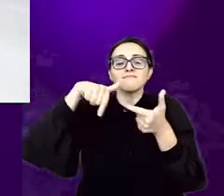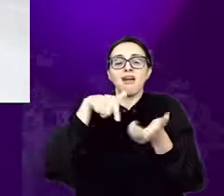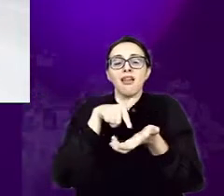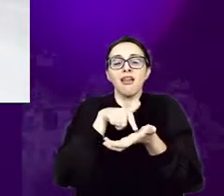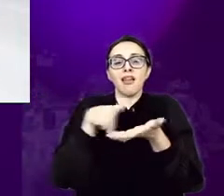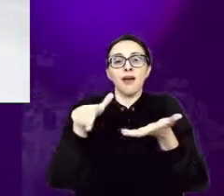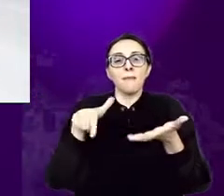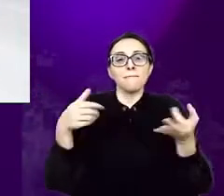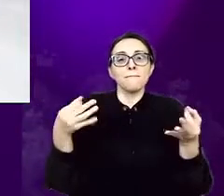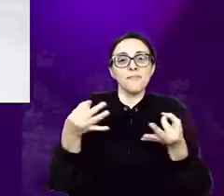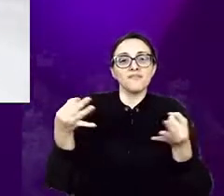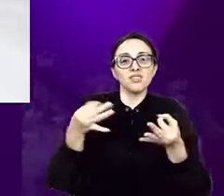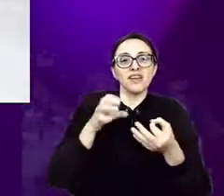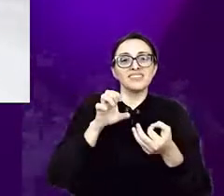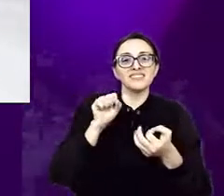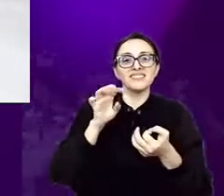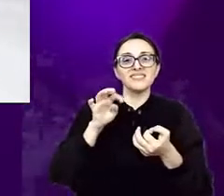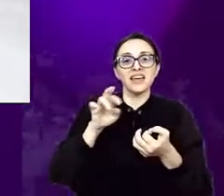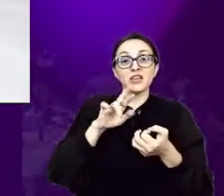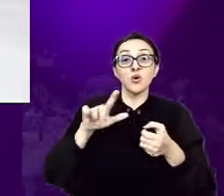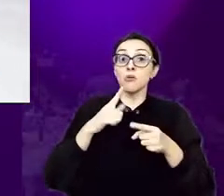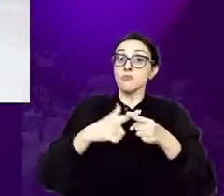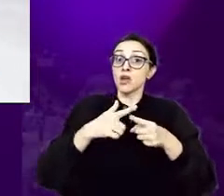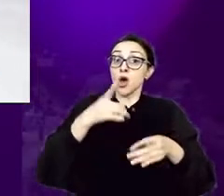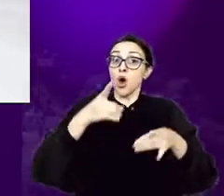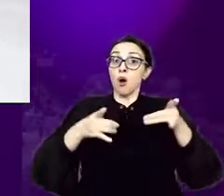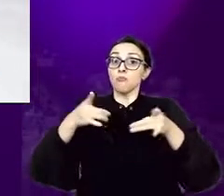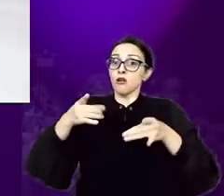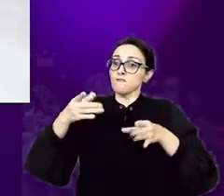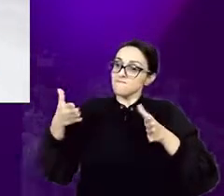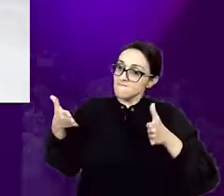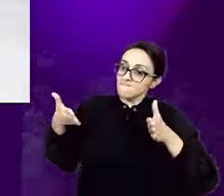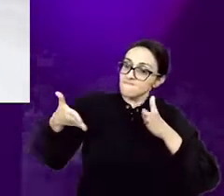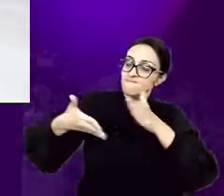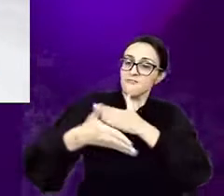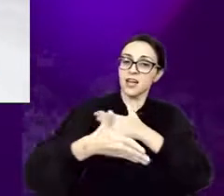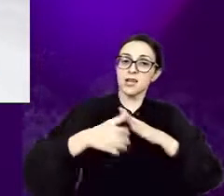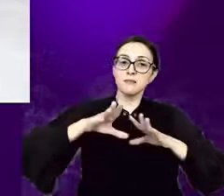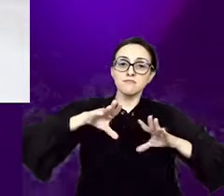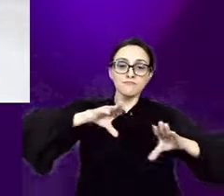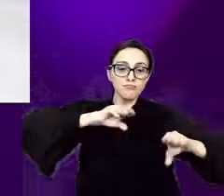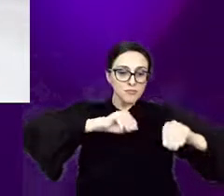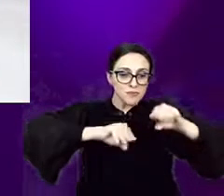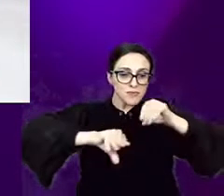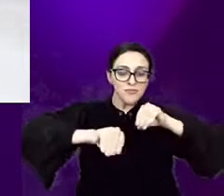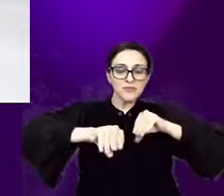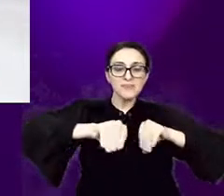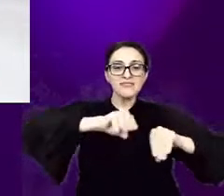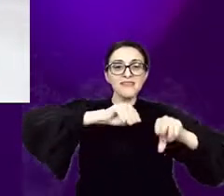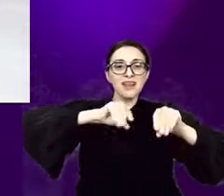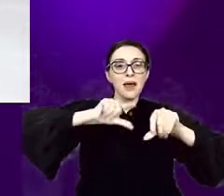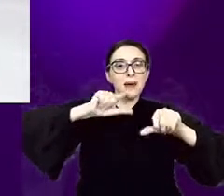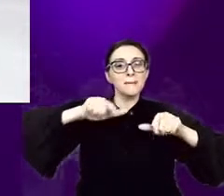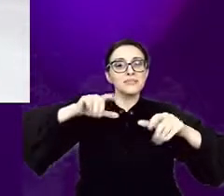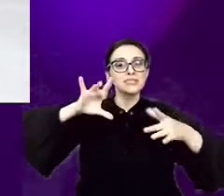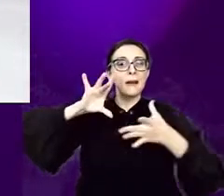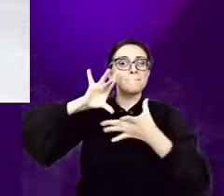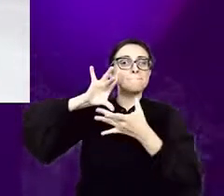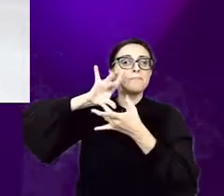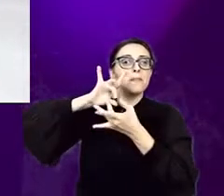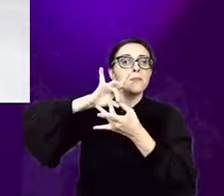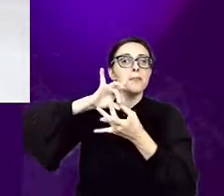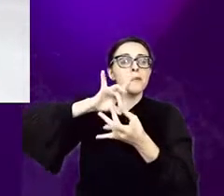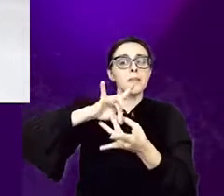presença ali do campo cirúrgico, os médicos nós vamos manipulá-lo durante a cirurgia. A gente conecta todas